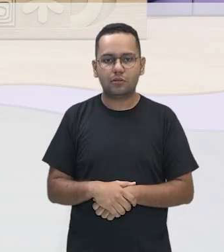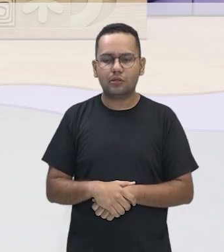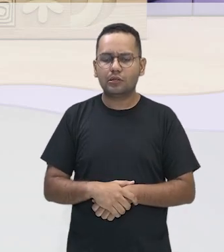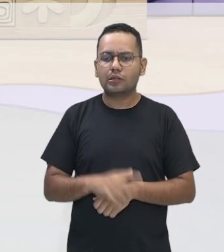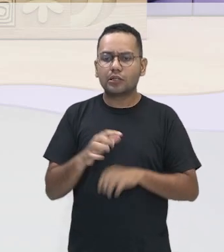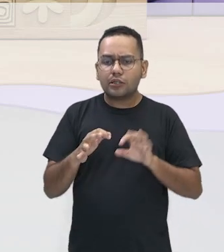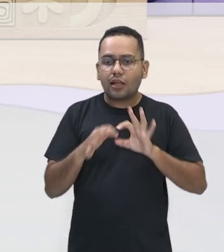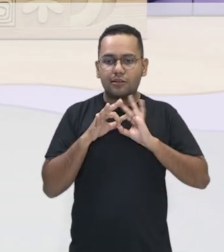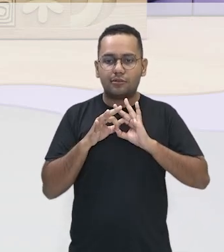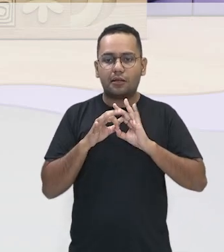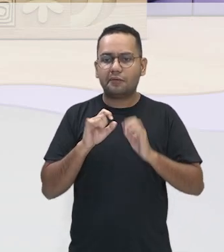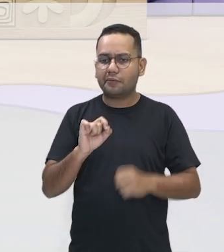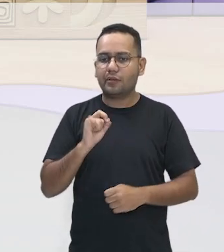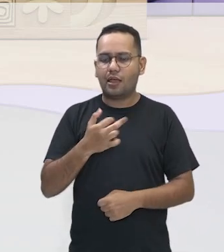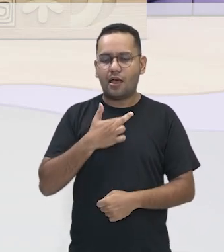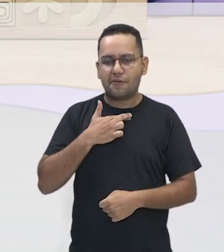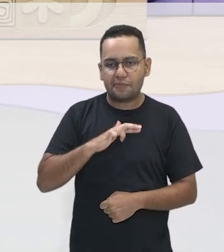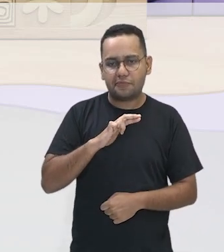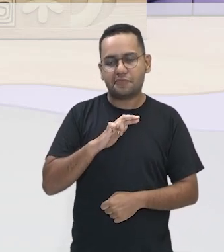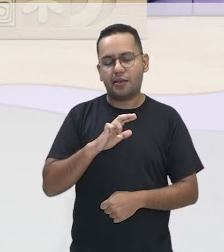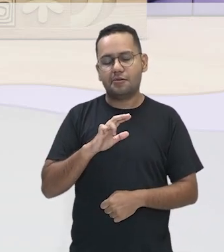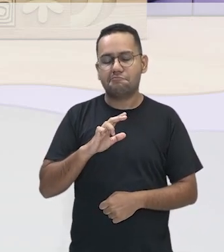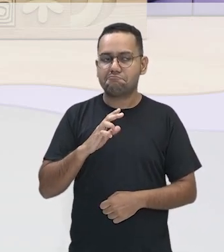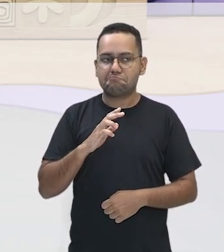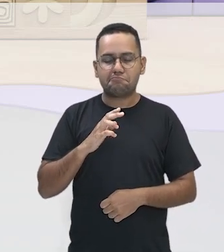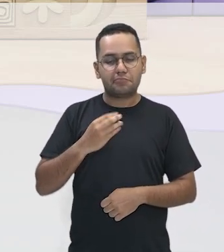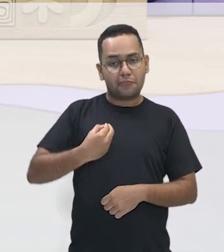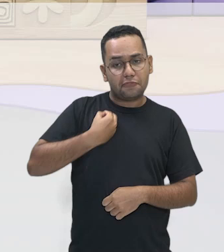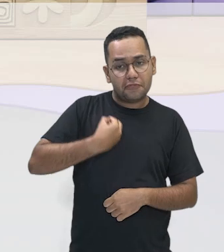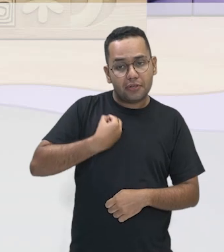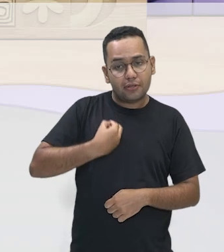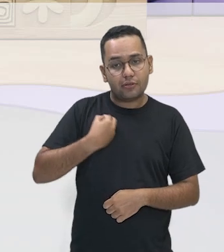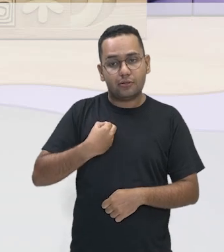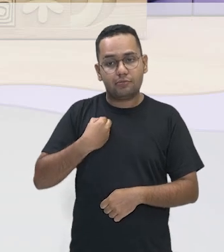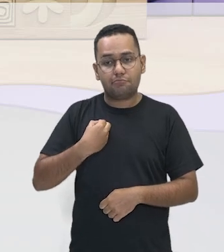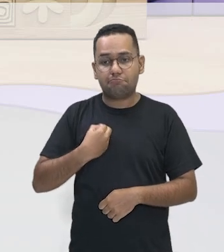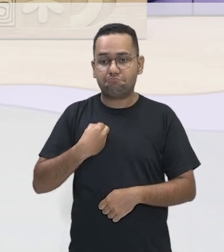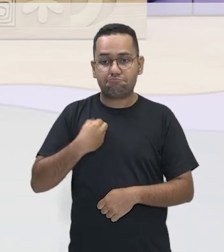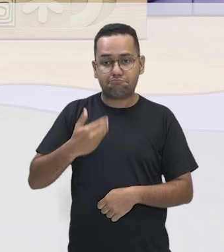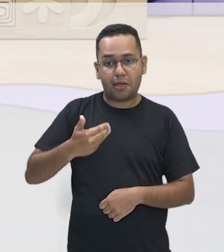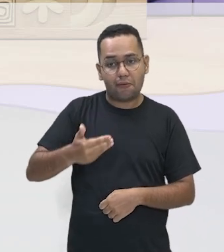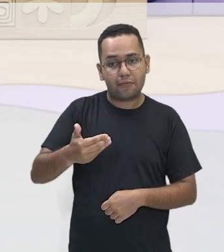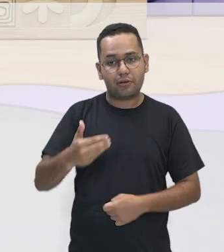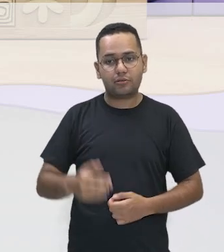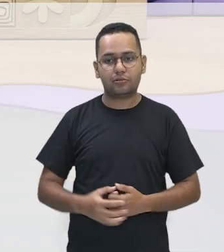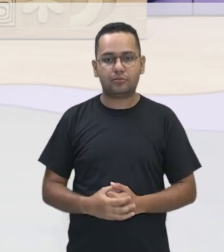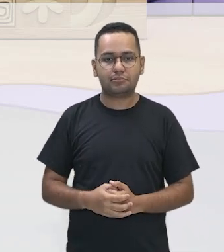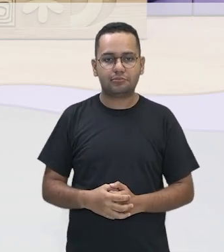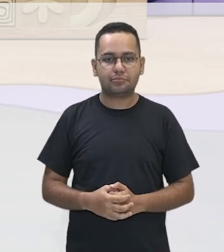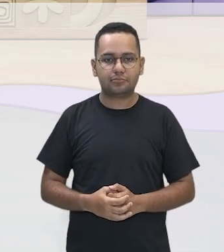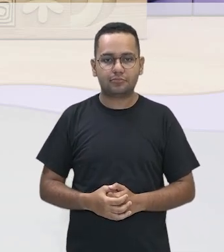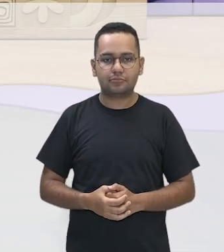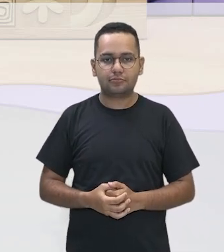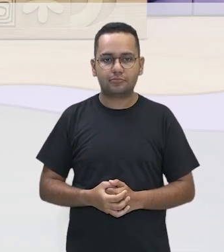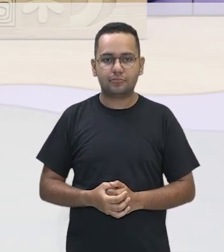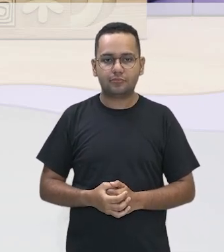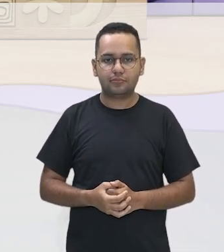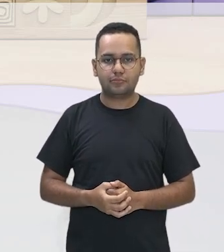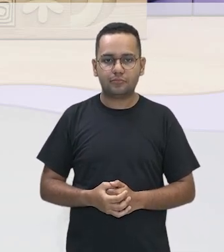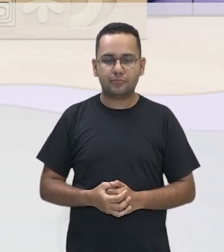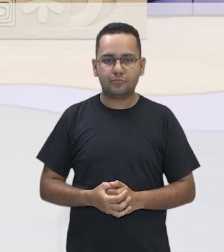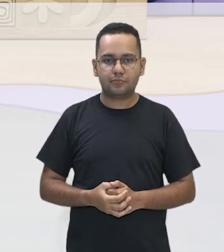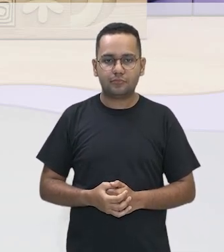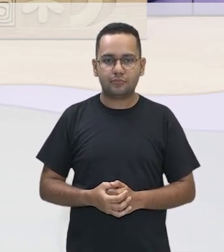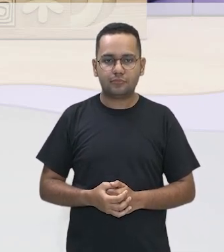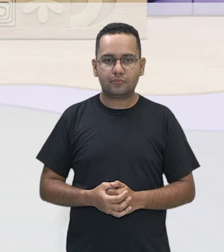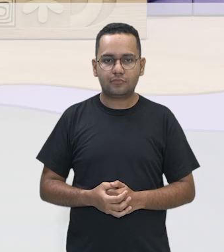existência. Então, nós poderíamos dizer que essa perda de procura pelas